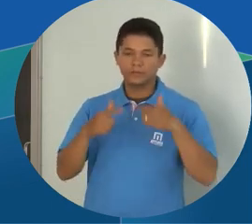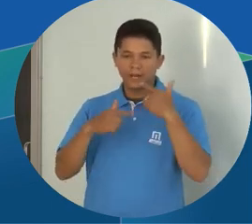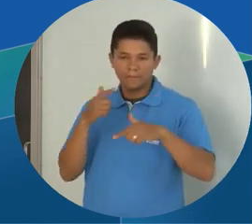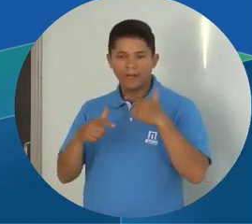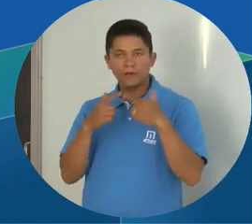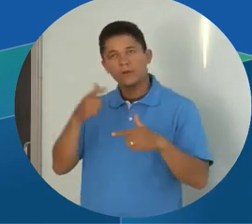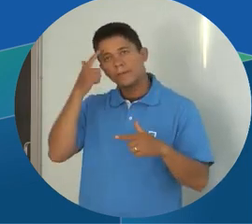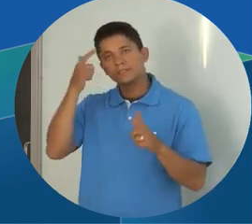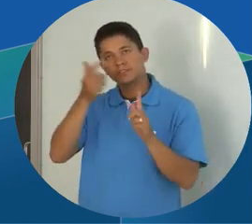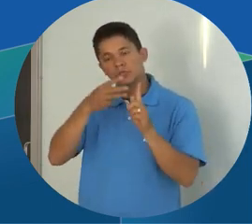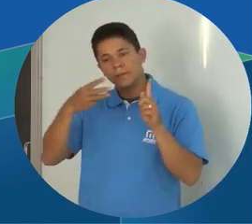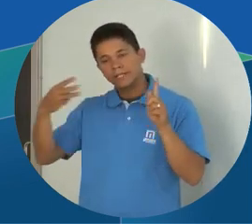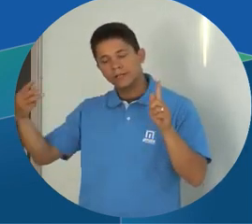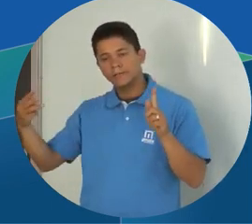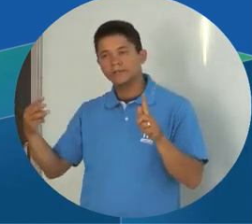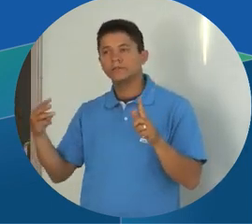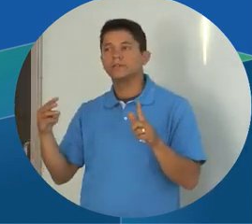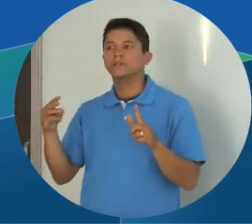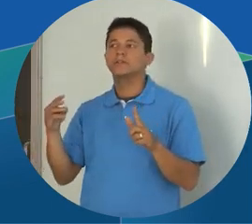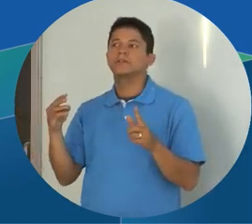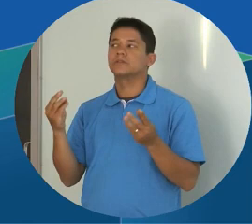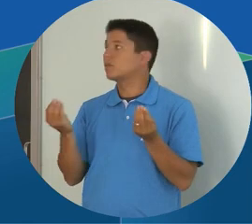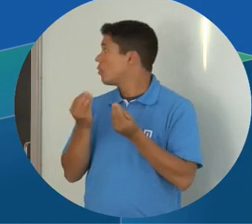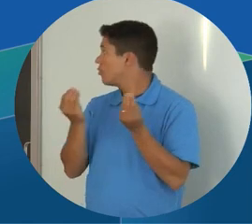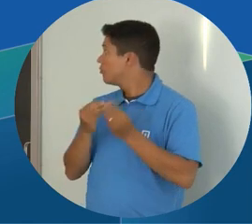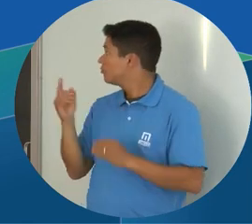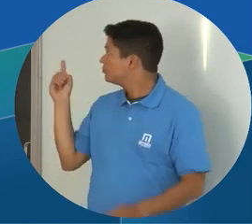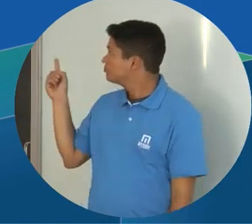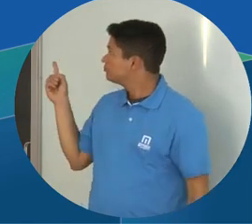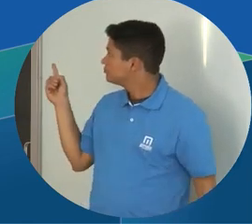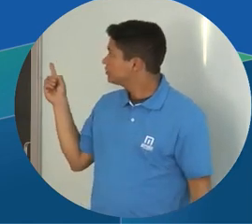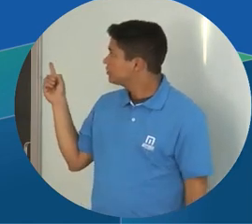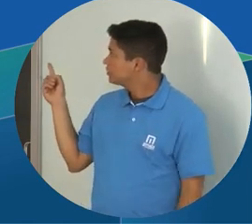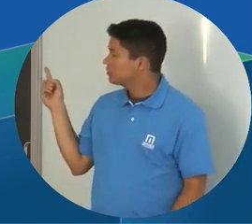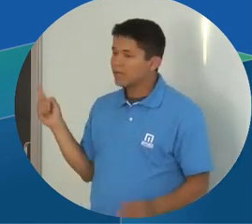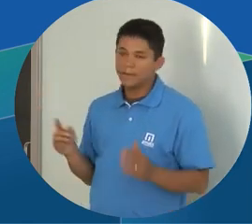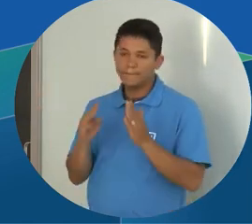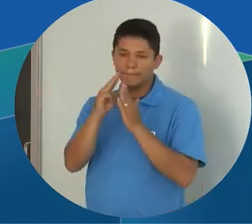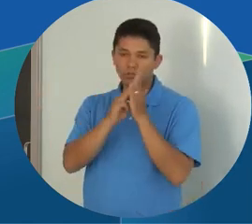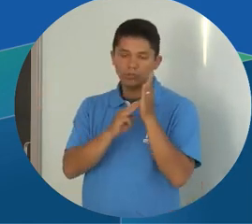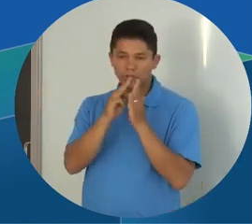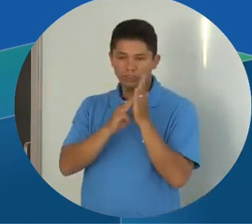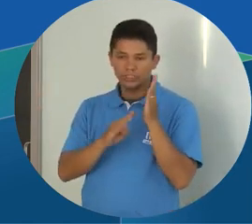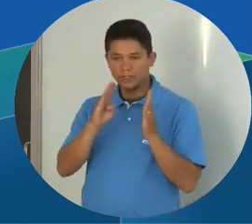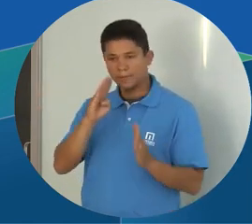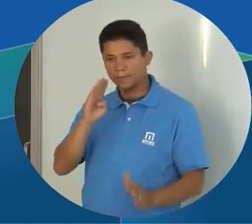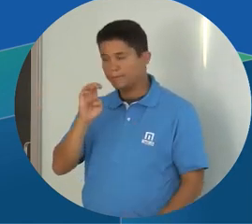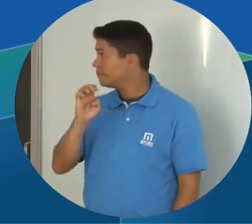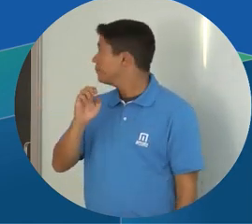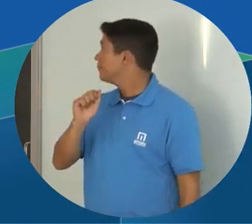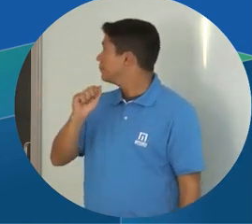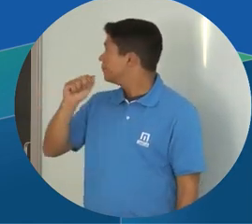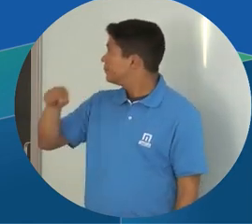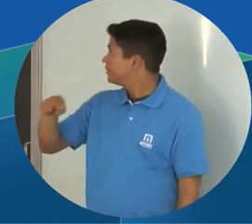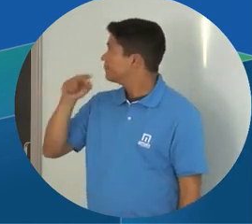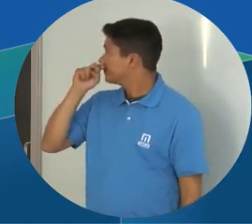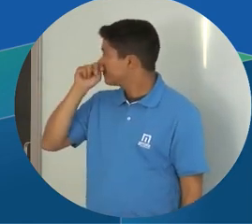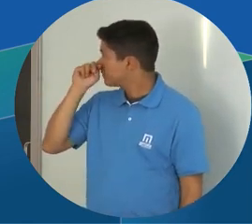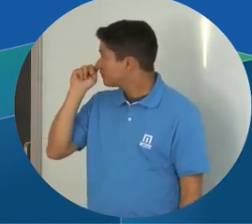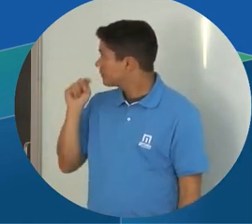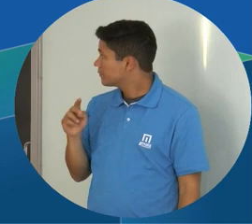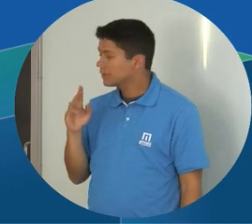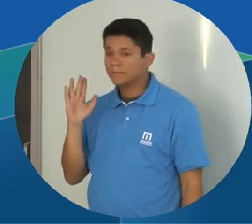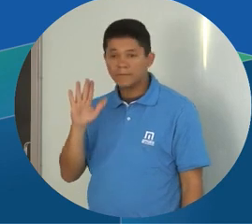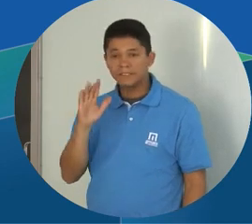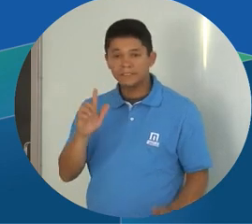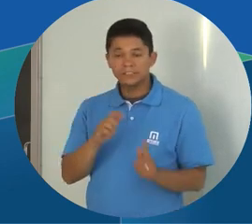geometricamente em desenvolvê-lo no Revit, com a metodologia BIM, mas a GEMAIA nos convidou para tratar o projeto